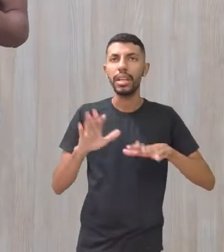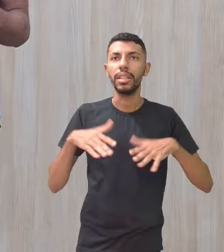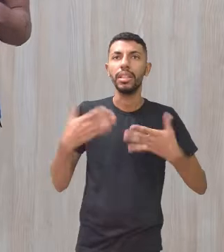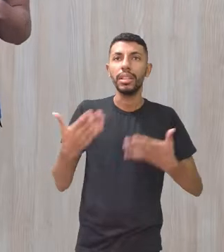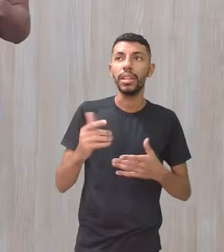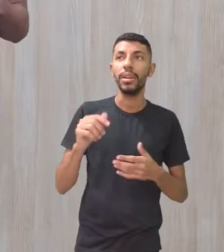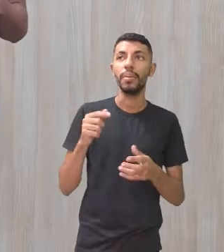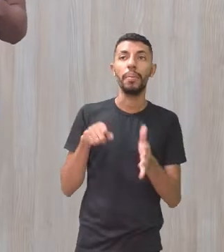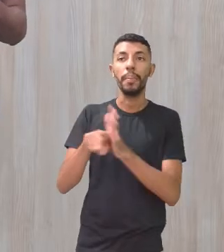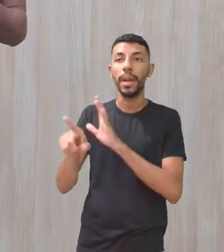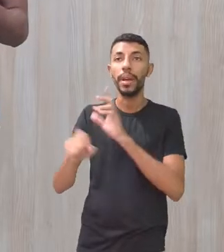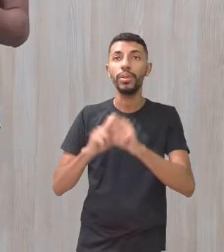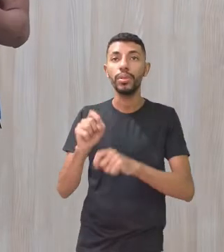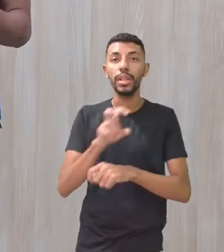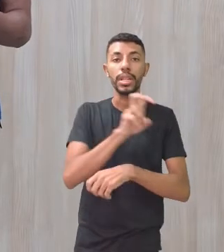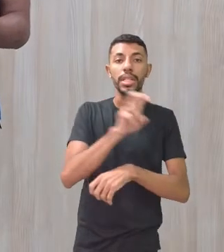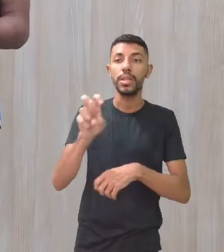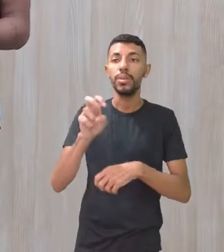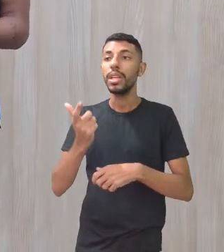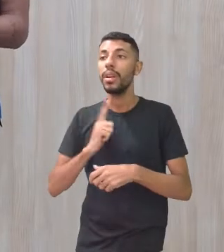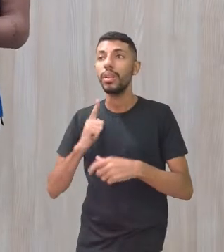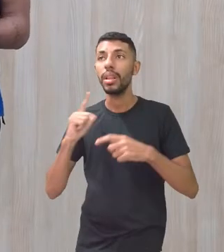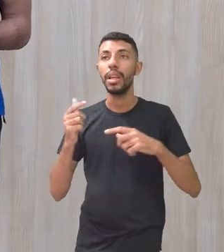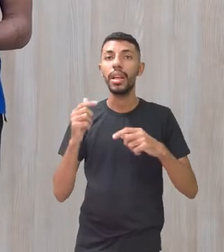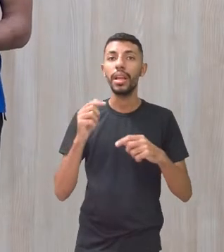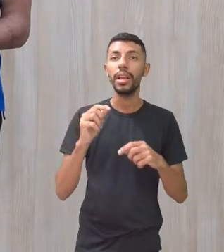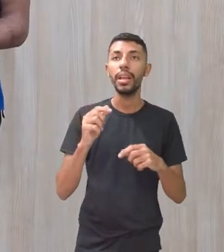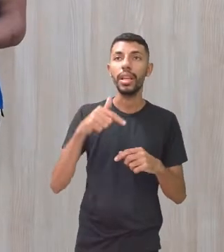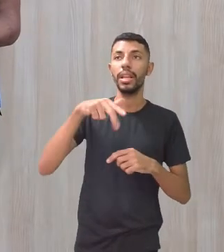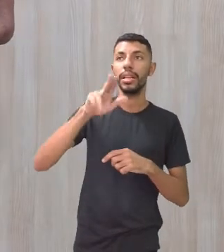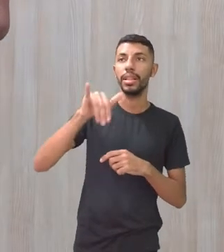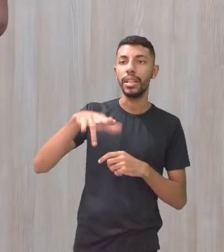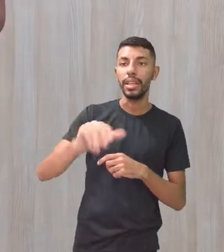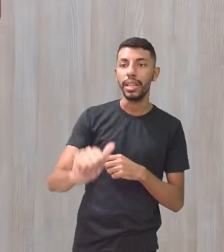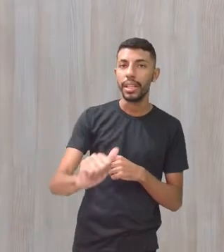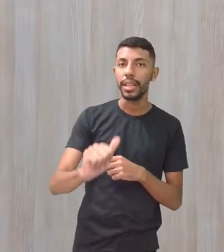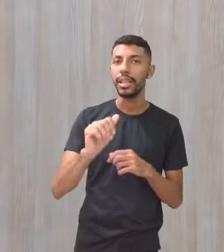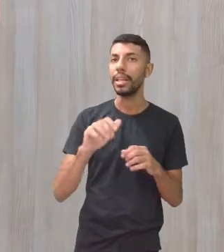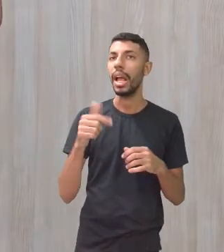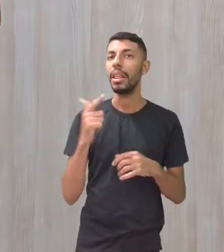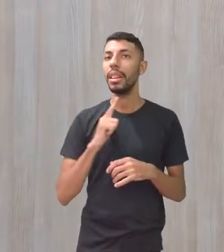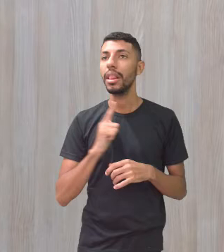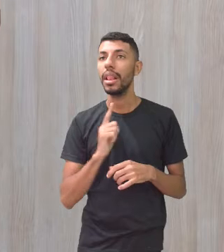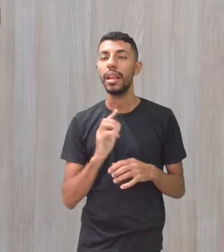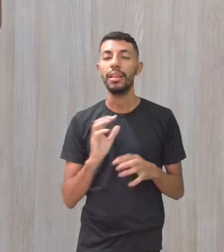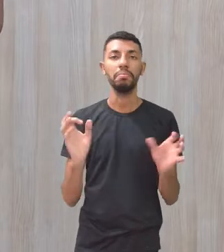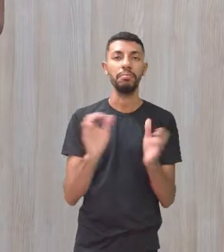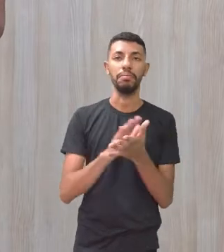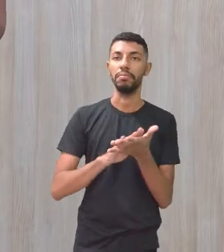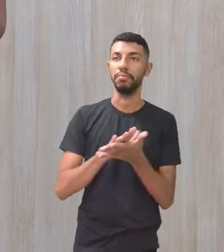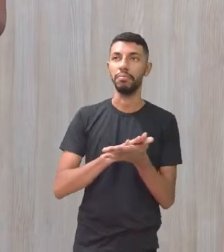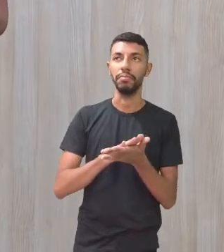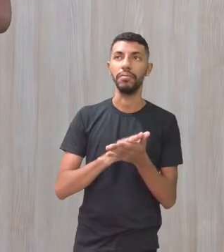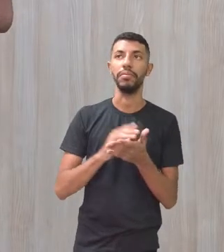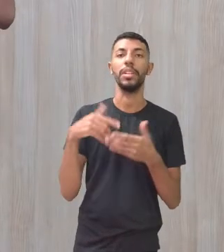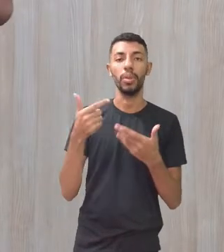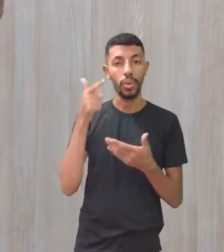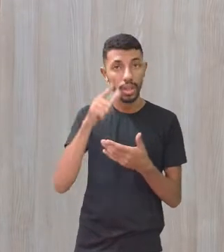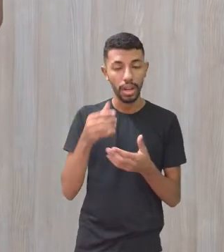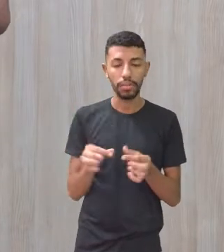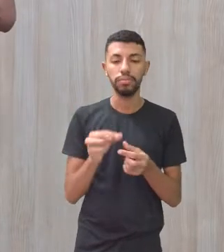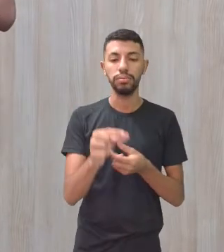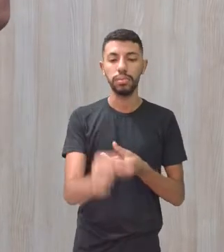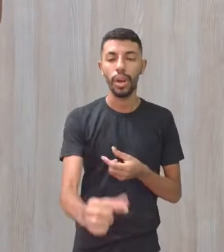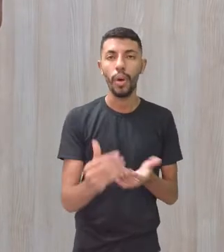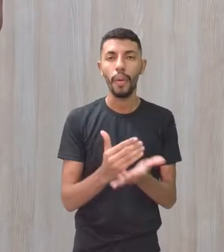o duplo de 5, né, que é a quina, a carroça de quina que a gente chama. Se alguém tiver a carroça de quina, sai, e se